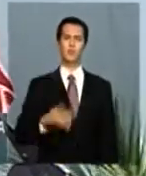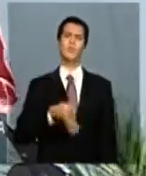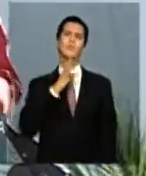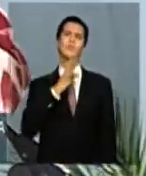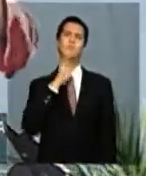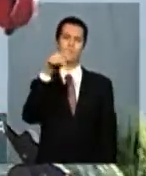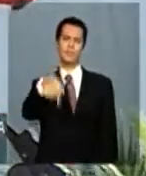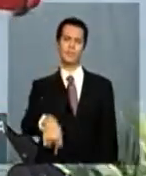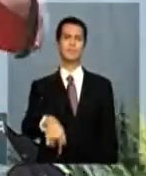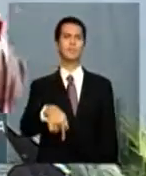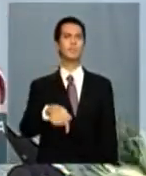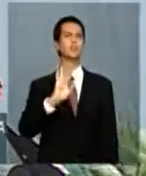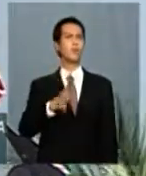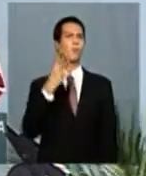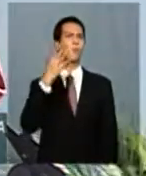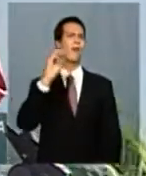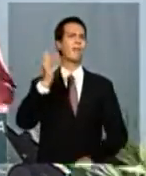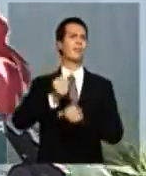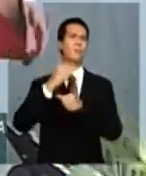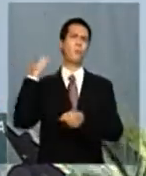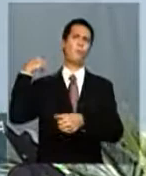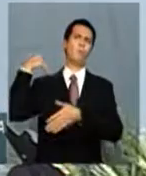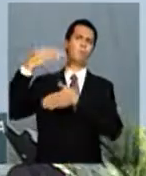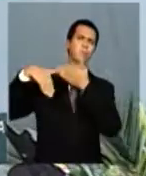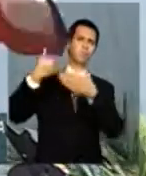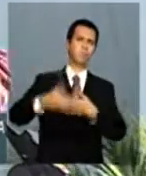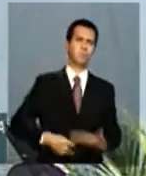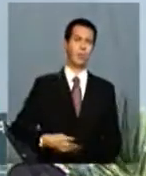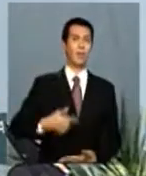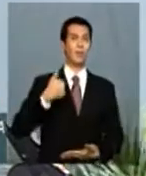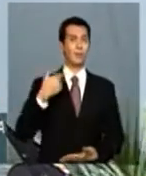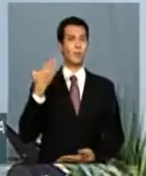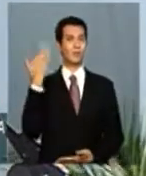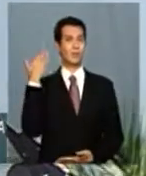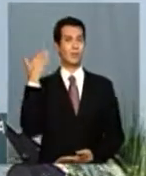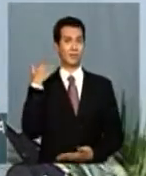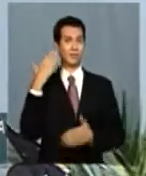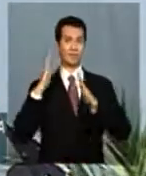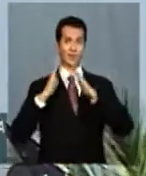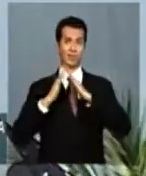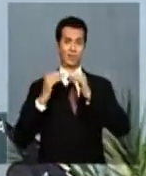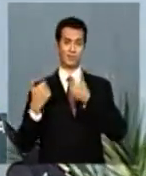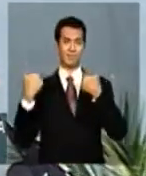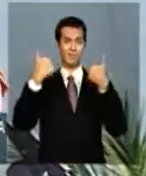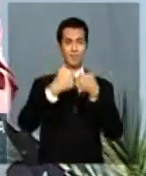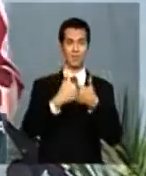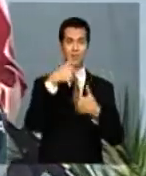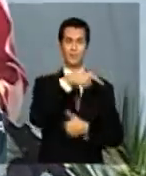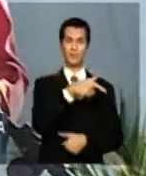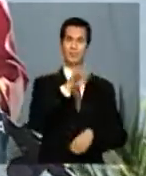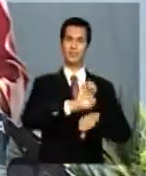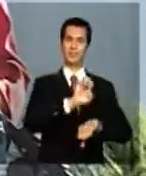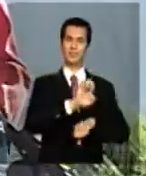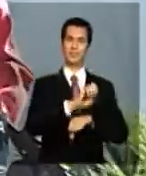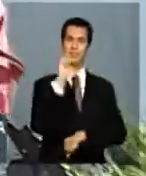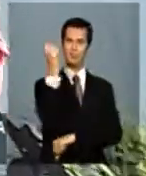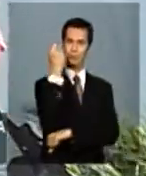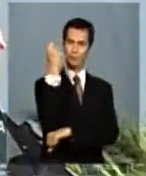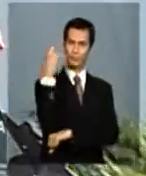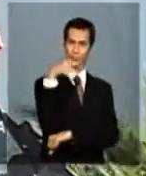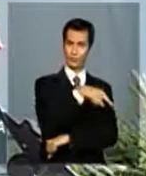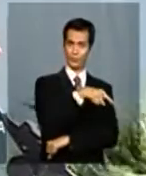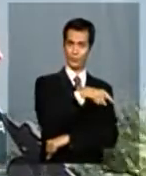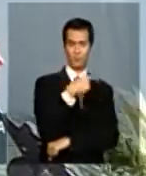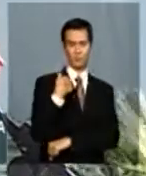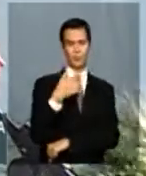porque nós éramos vizinhos, eu morava aqui perto, no Rio Grande do Sul. E há um